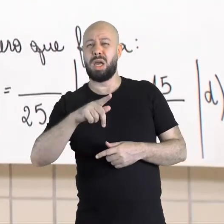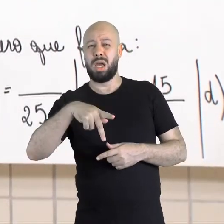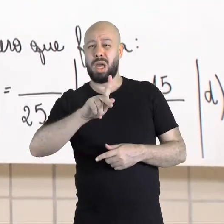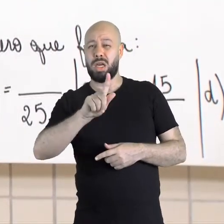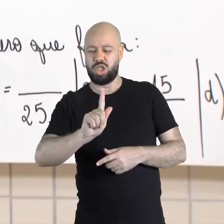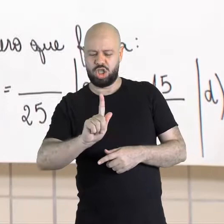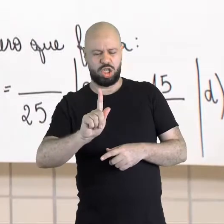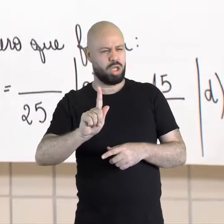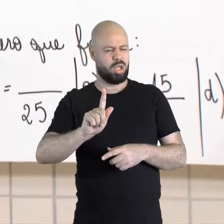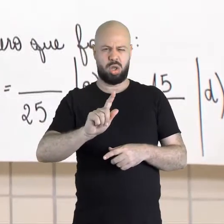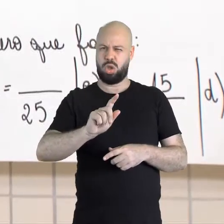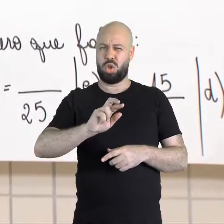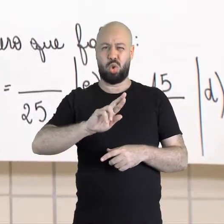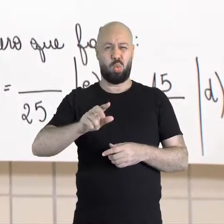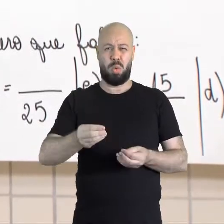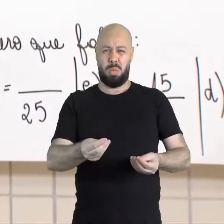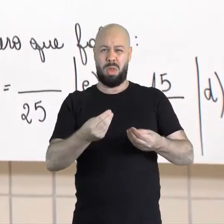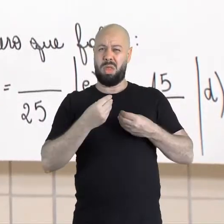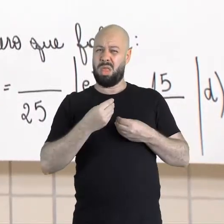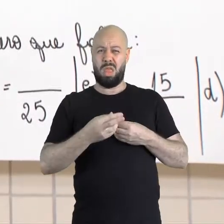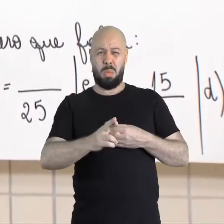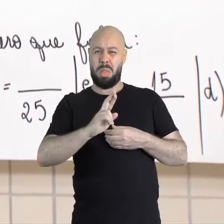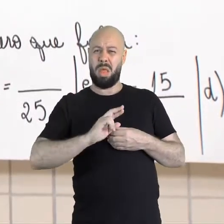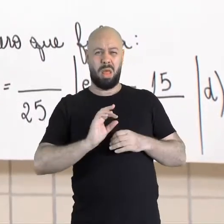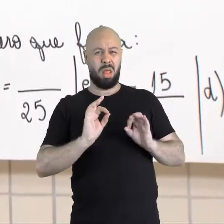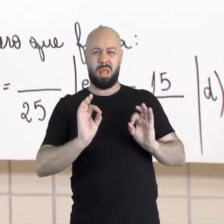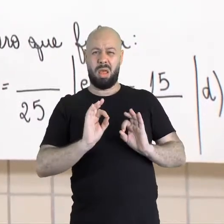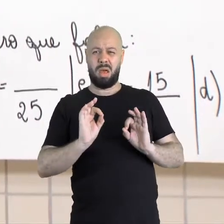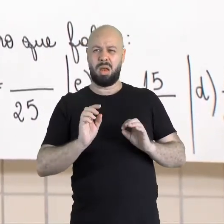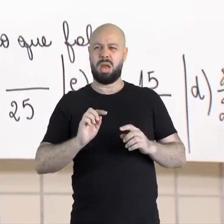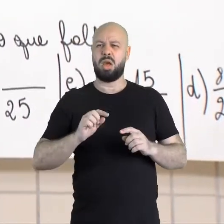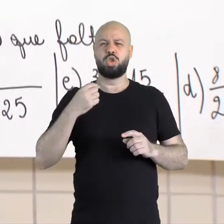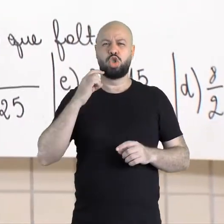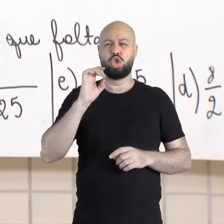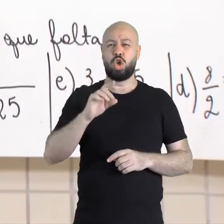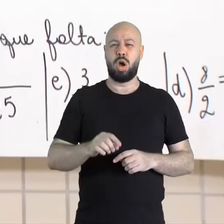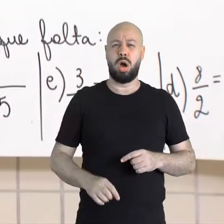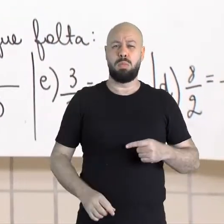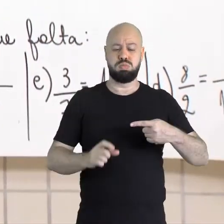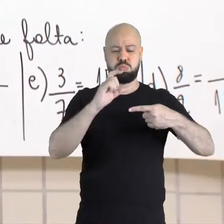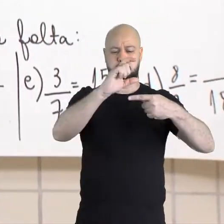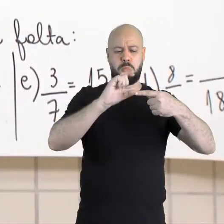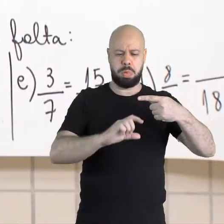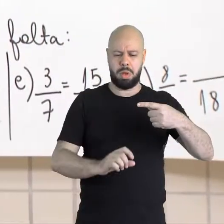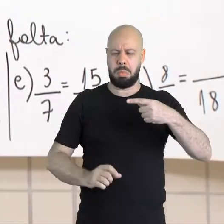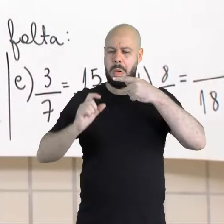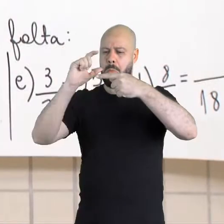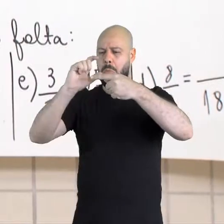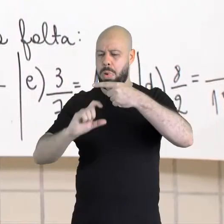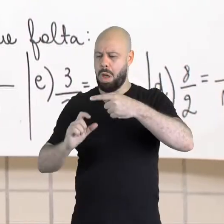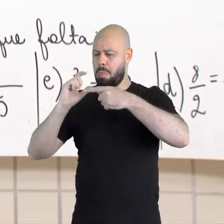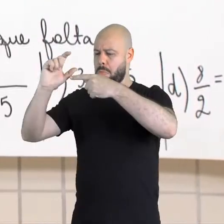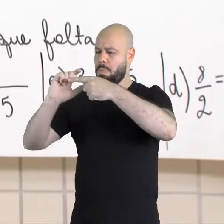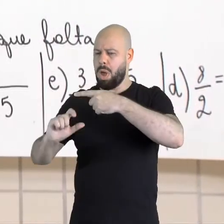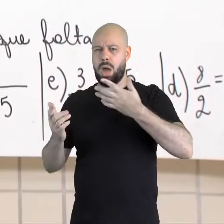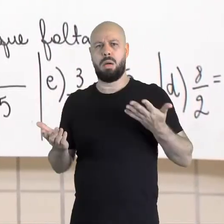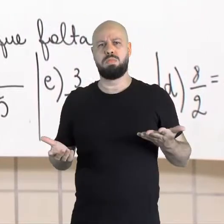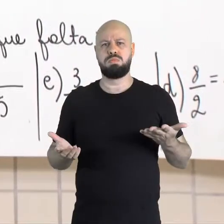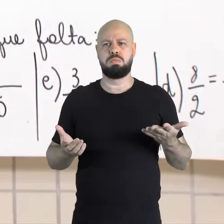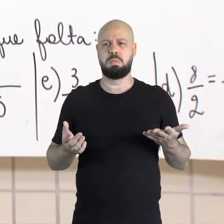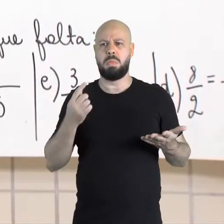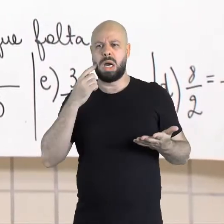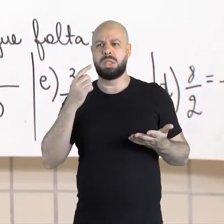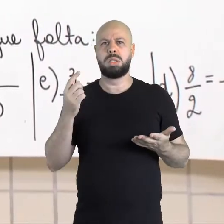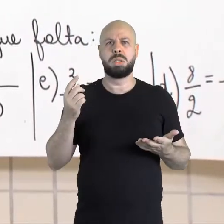em fração. E como as frações aqui, nem todas elas têm o